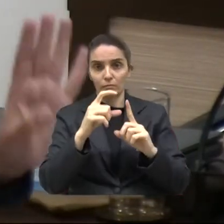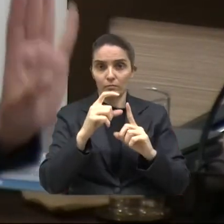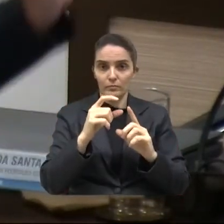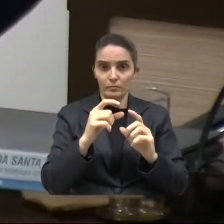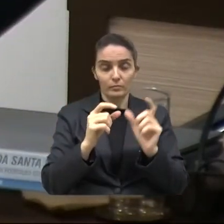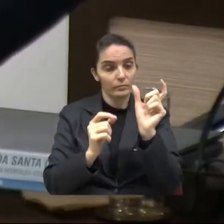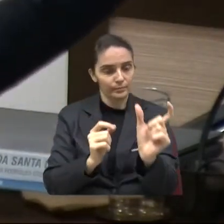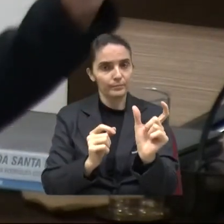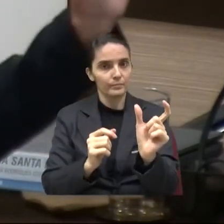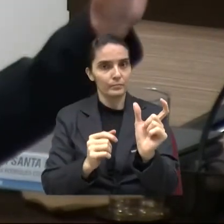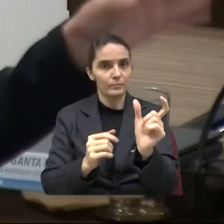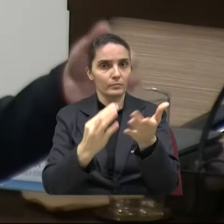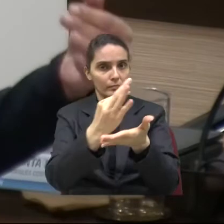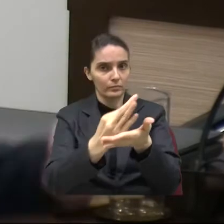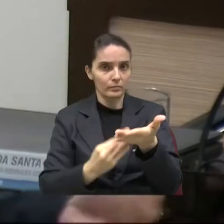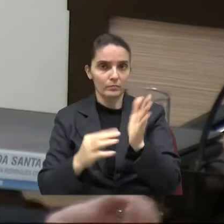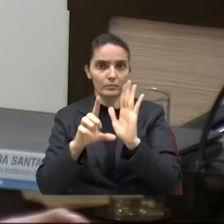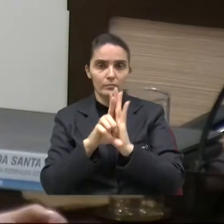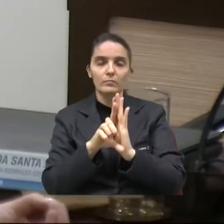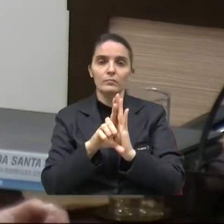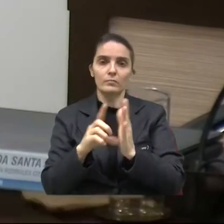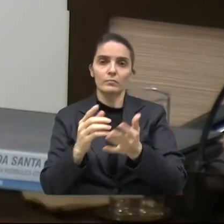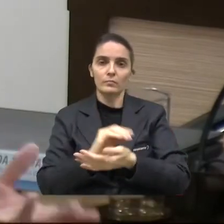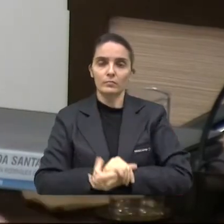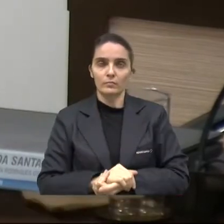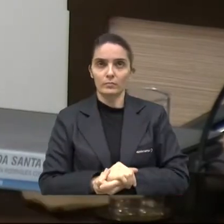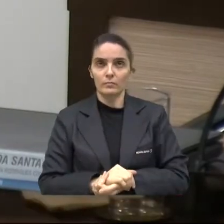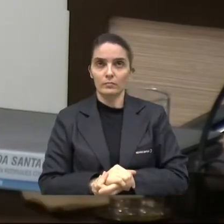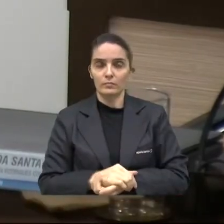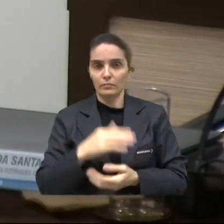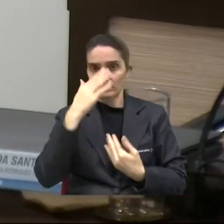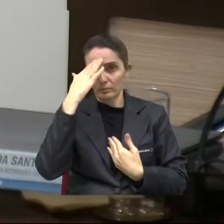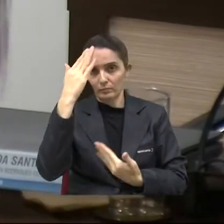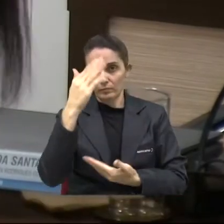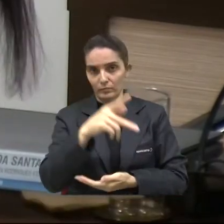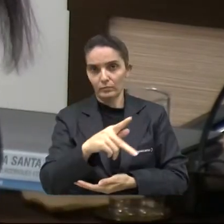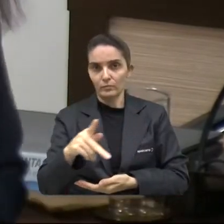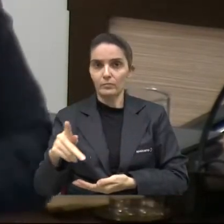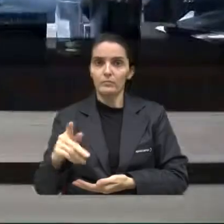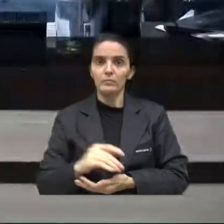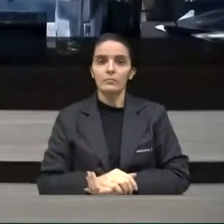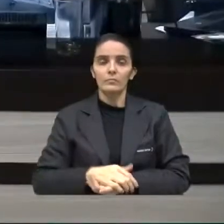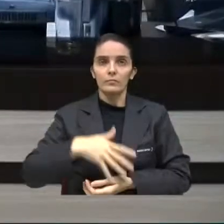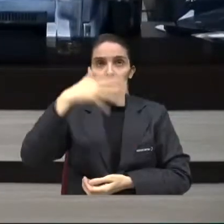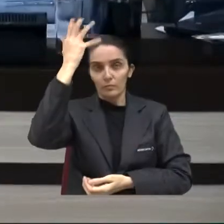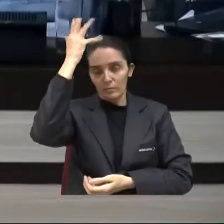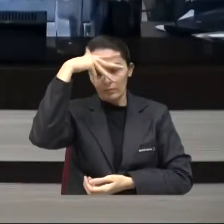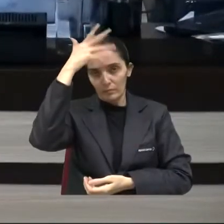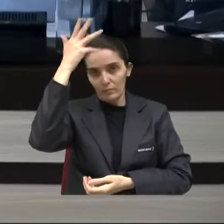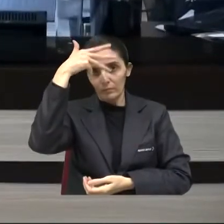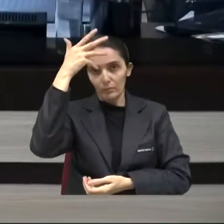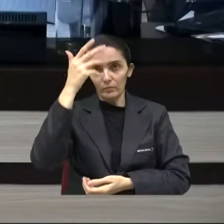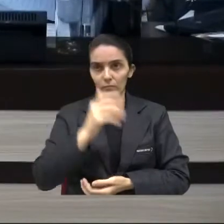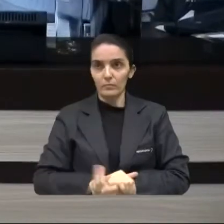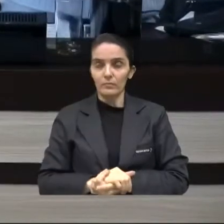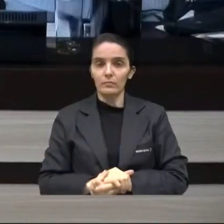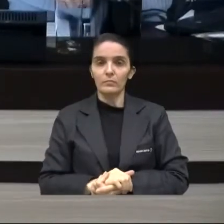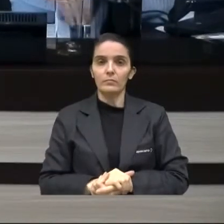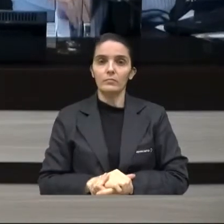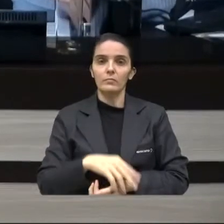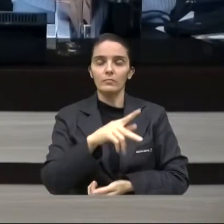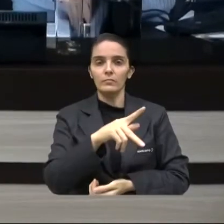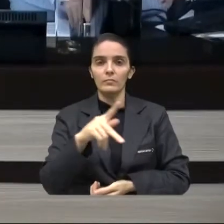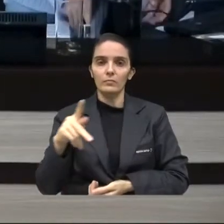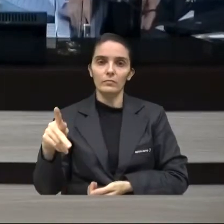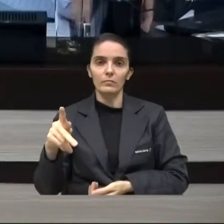E não vamos analisar os casos concretos em forma isolada. Obrigada, presidente. Érica Tanque. Senhor